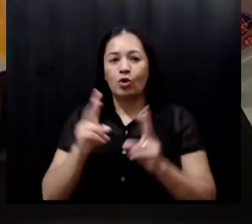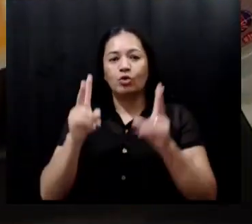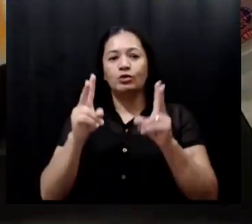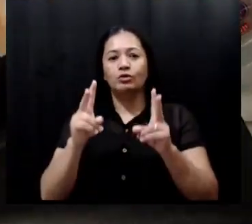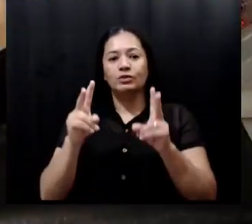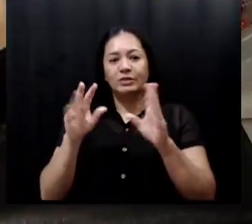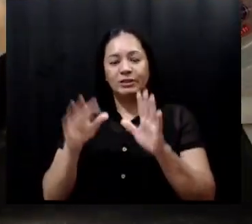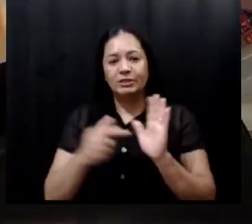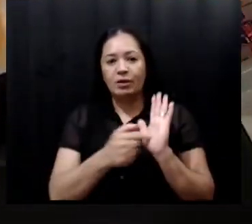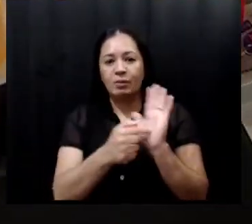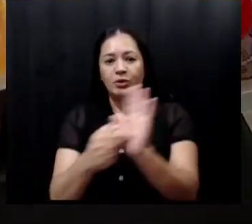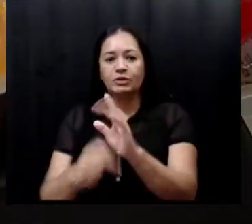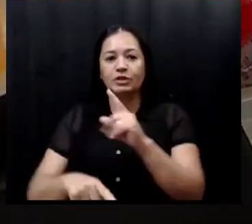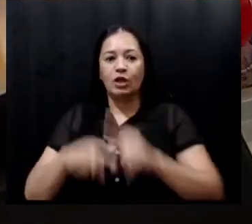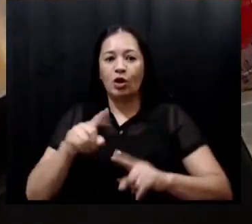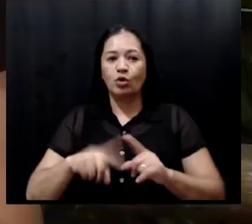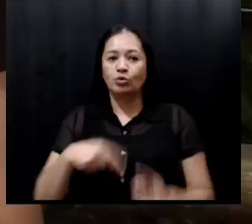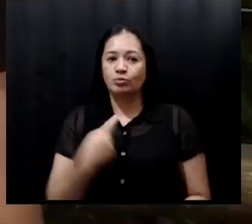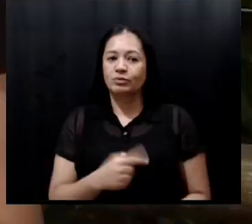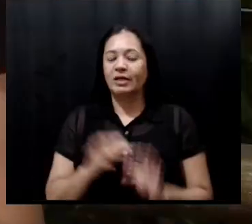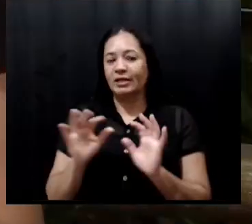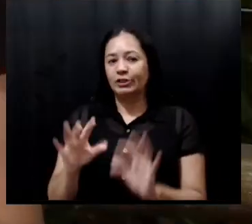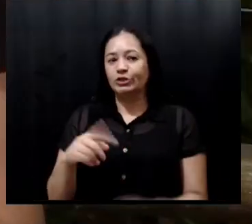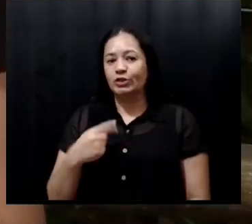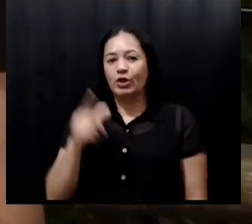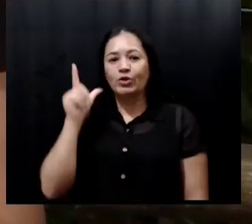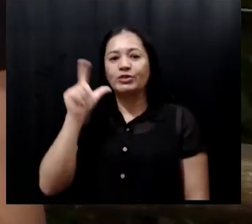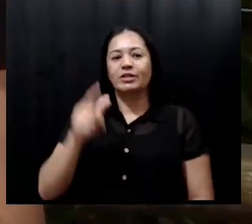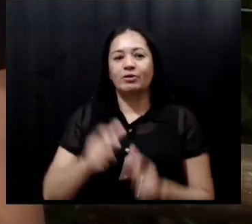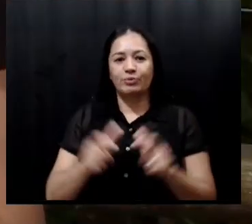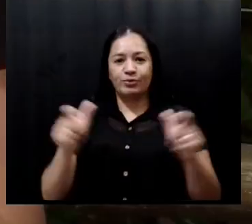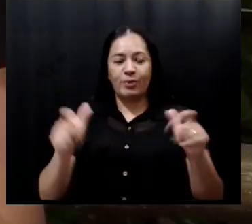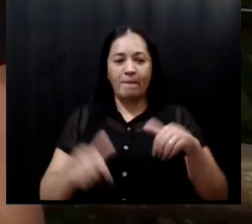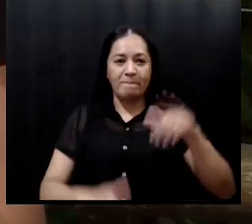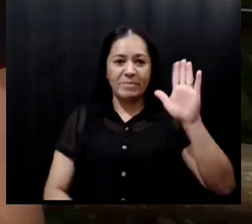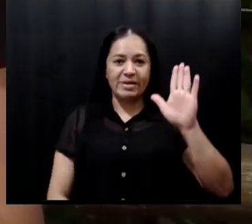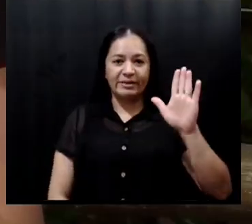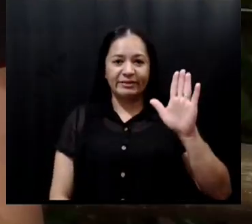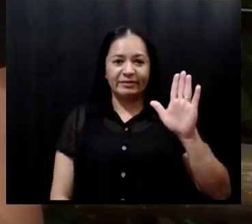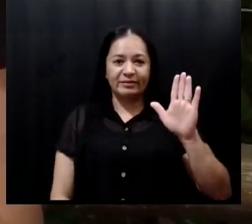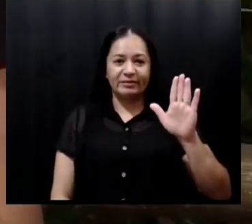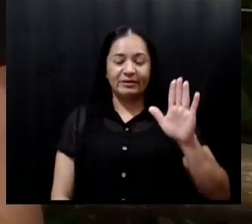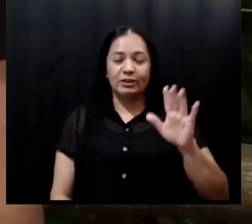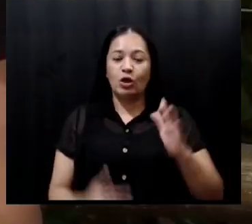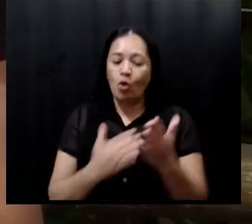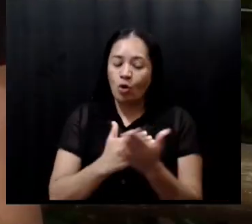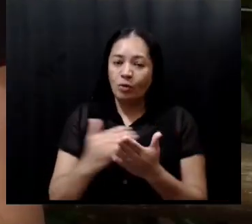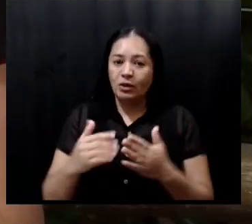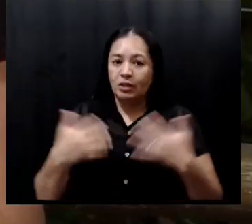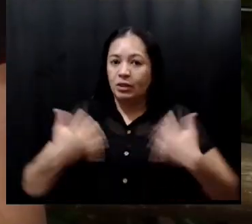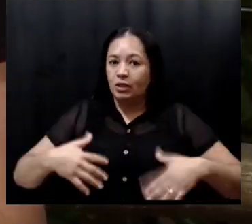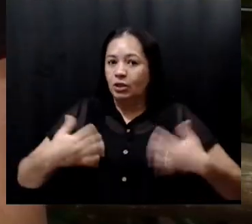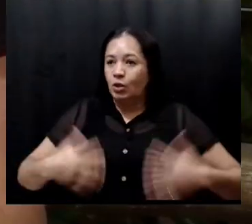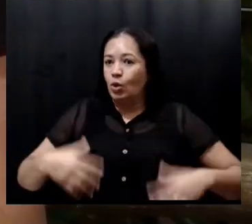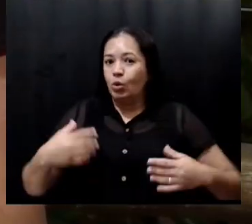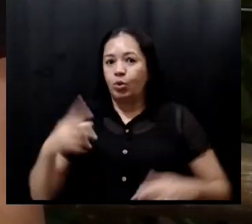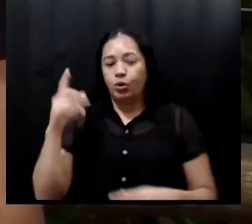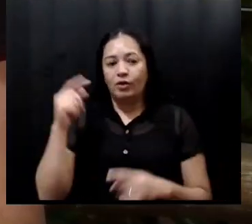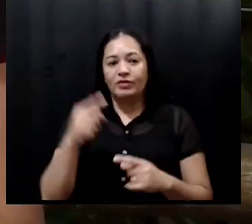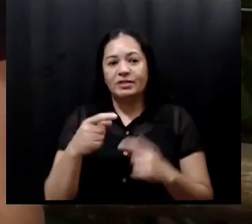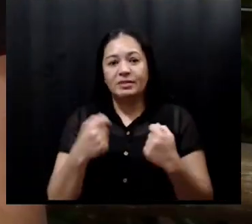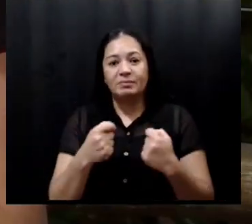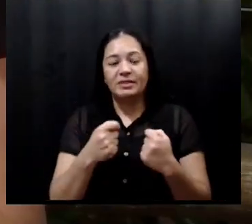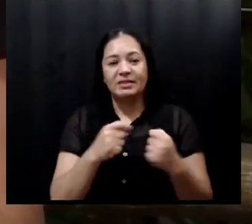produtos, aí a gente consegue crescer mais. O começo assusta muito, você tem que sair principalmente de onde você está para começar uma